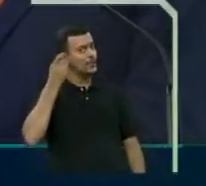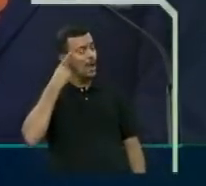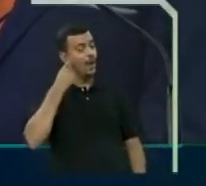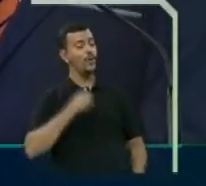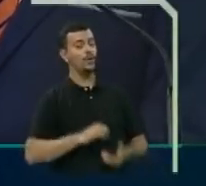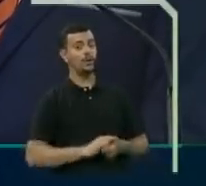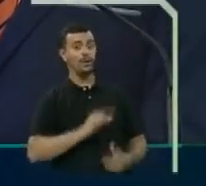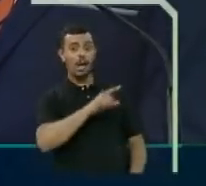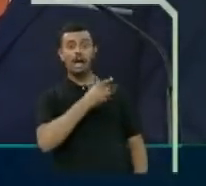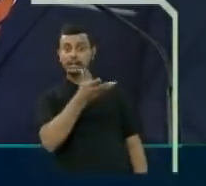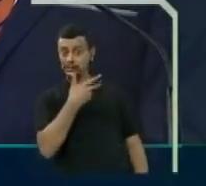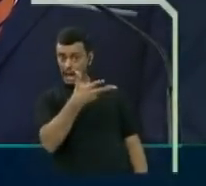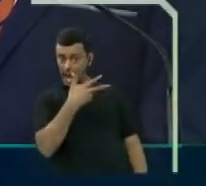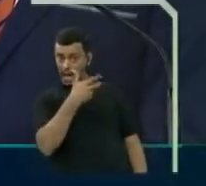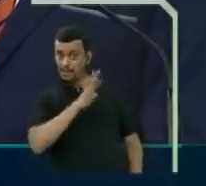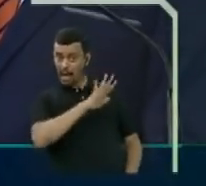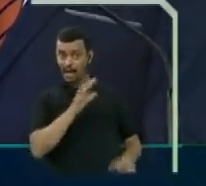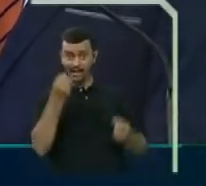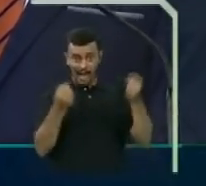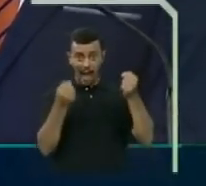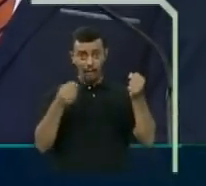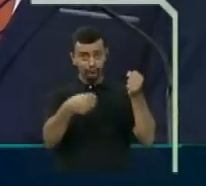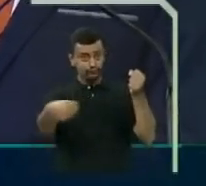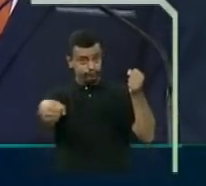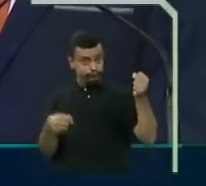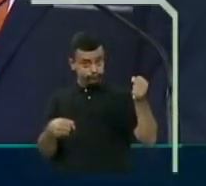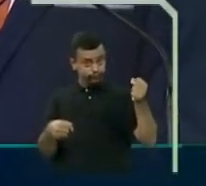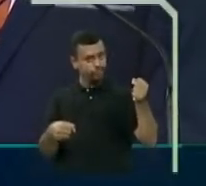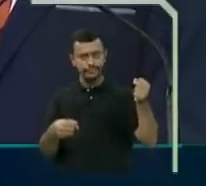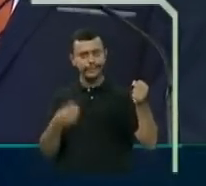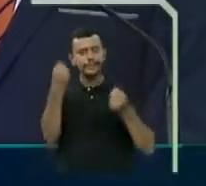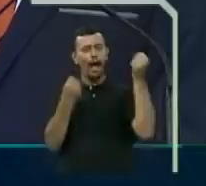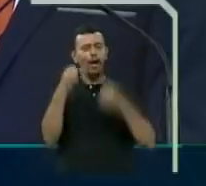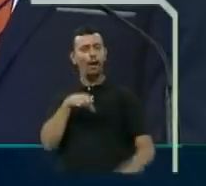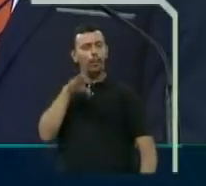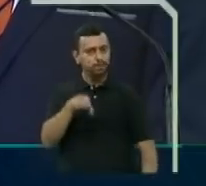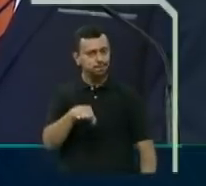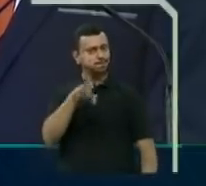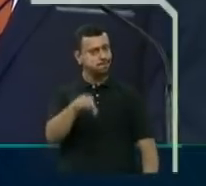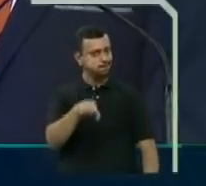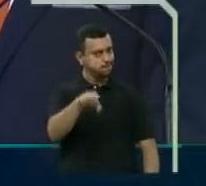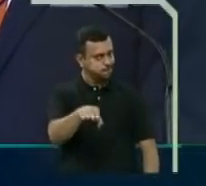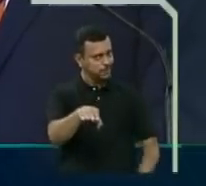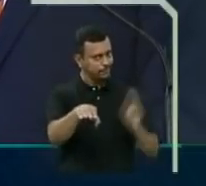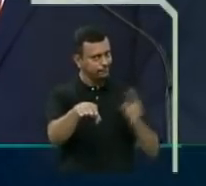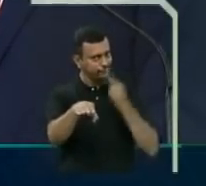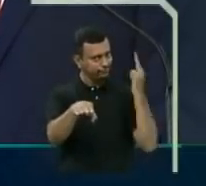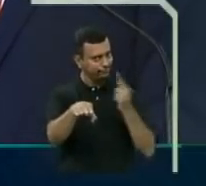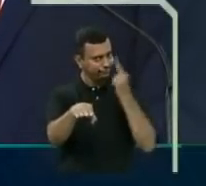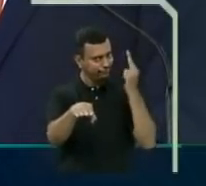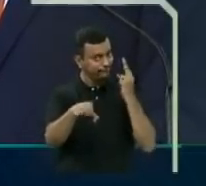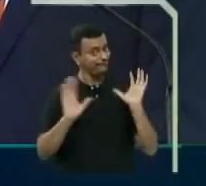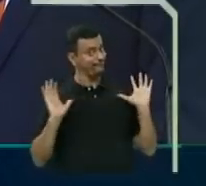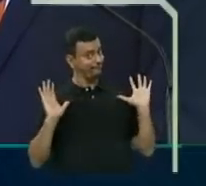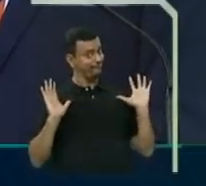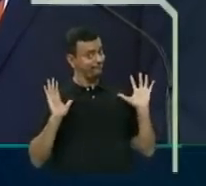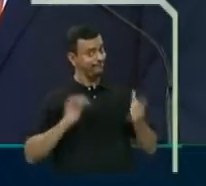acelera, mas se não engatar, o carro não anda. Eu estou perguntando para você. Quanto que o Estado de São Paulo...